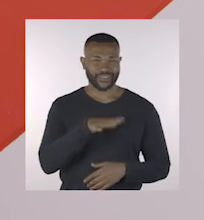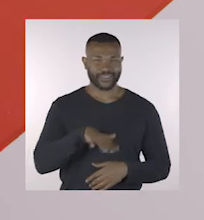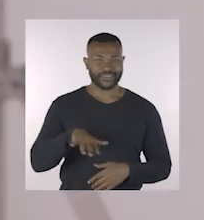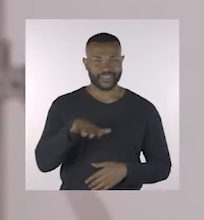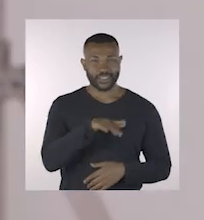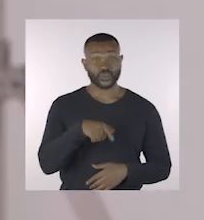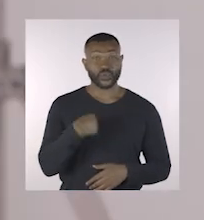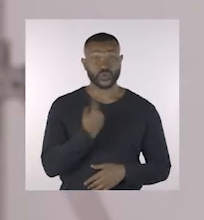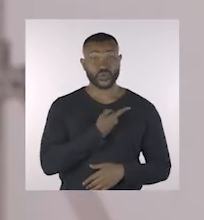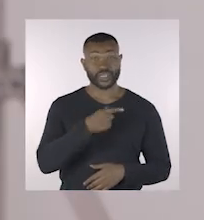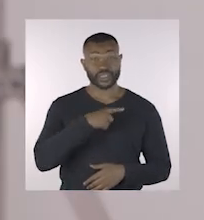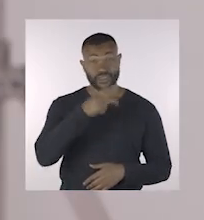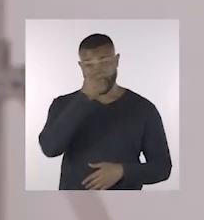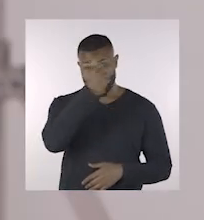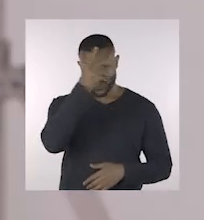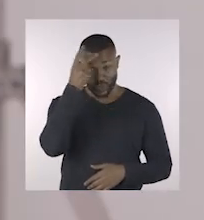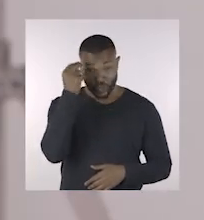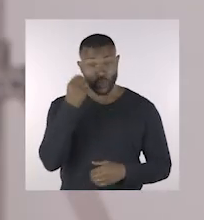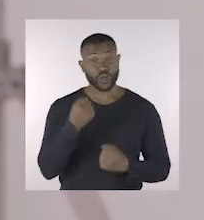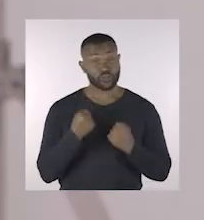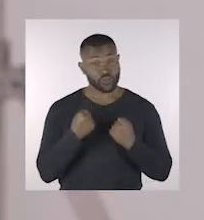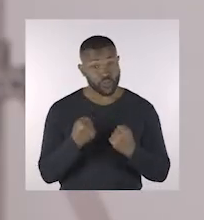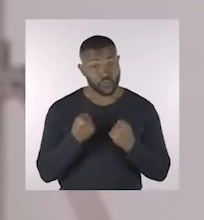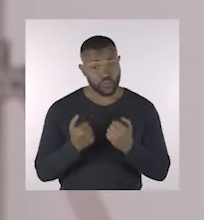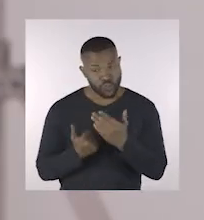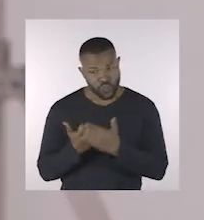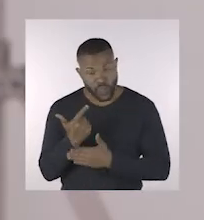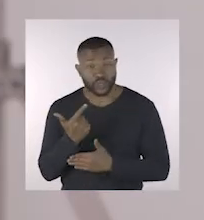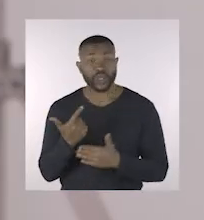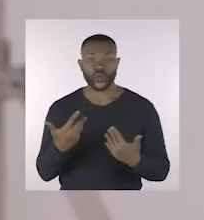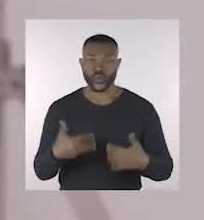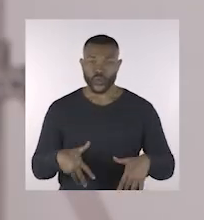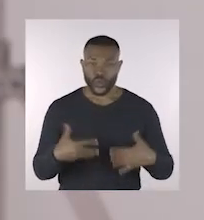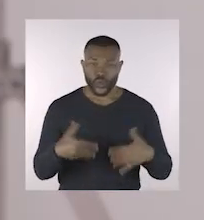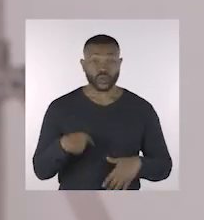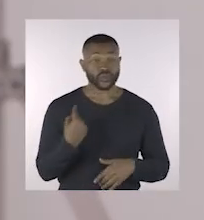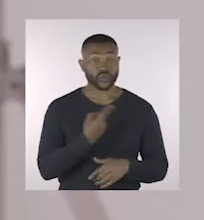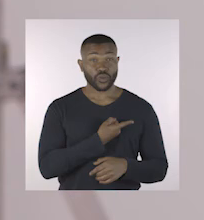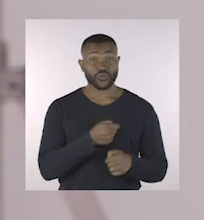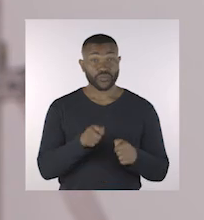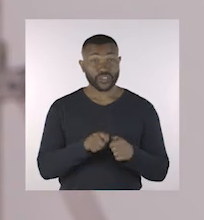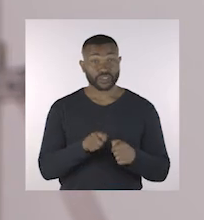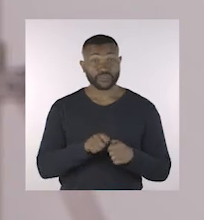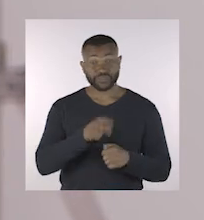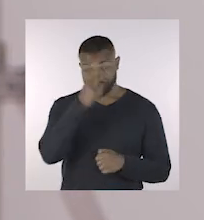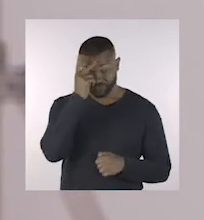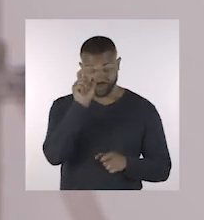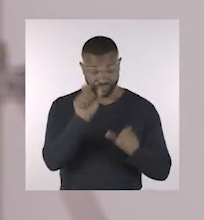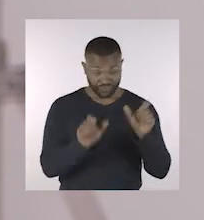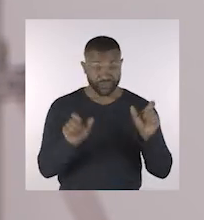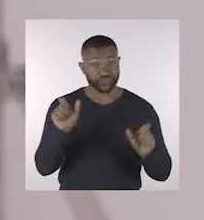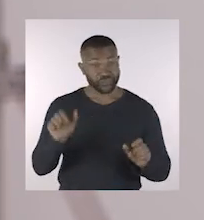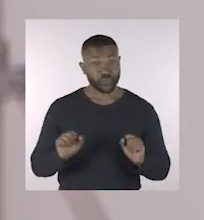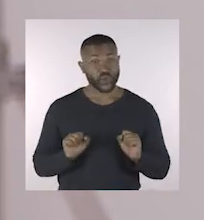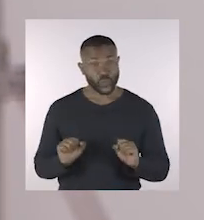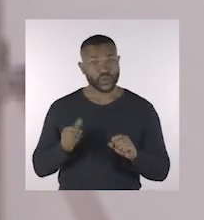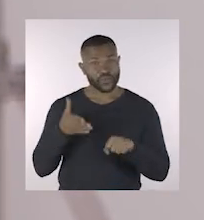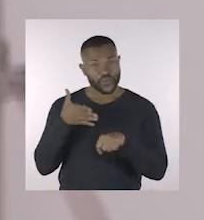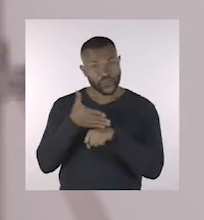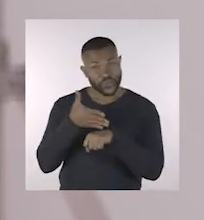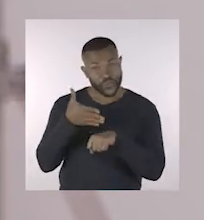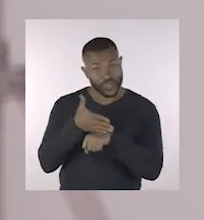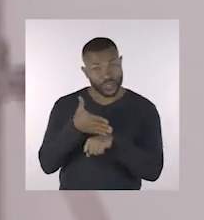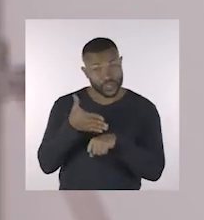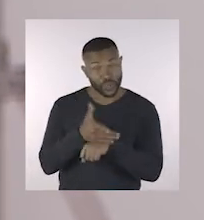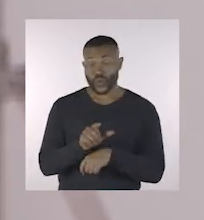mais dessa cidade a gente tem uma Prefeitura grande com poder de compra enorme e nós vamos fazer com que as pessoas possam